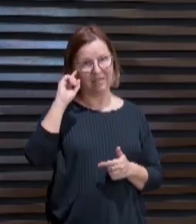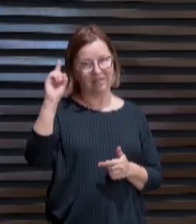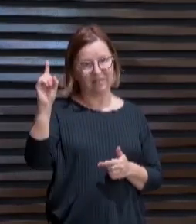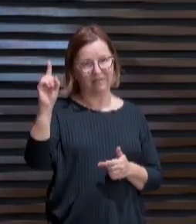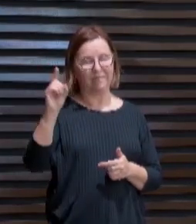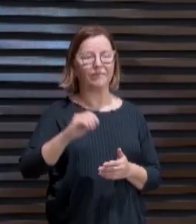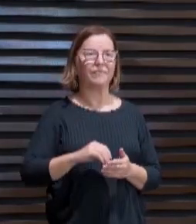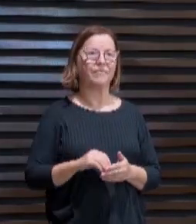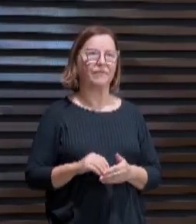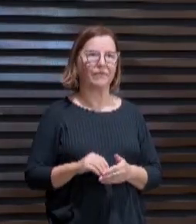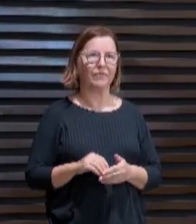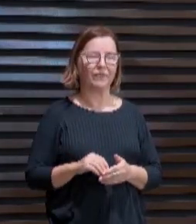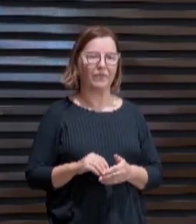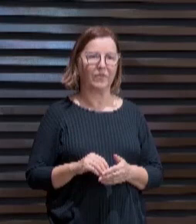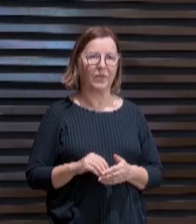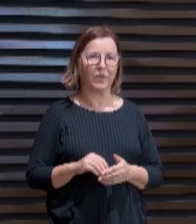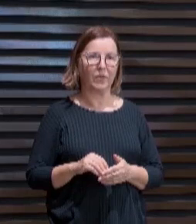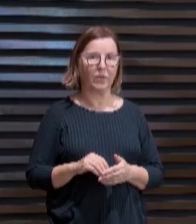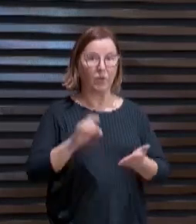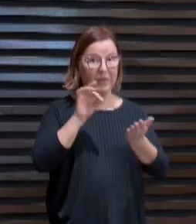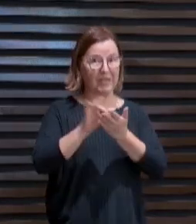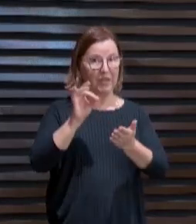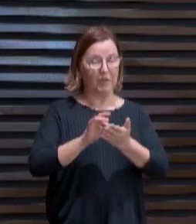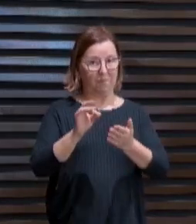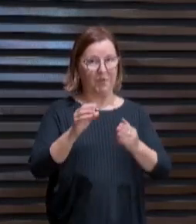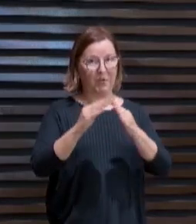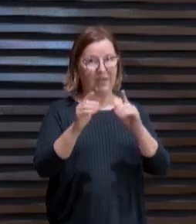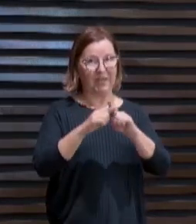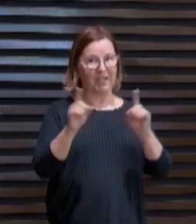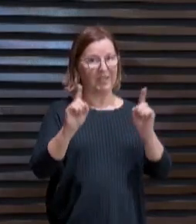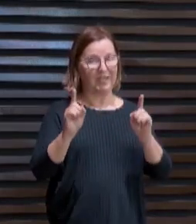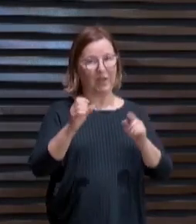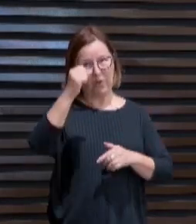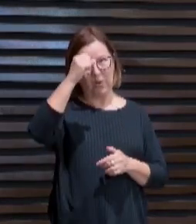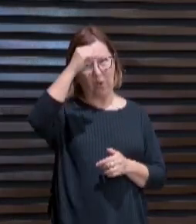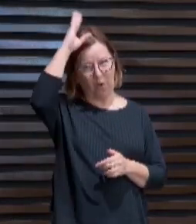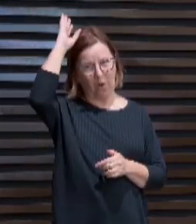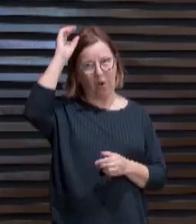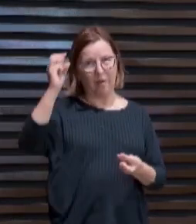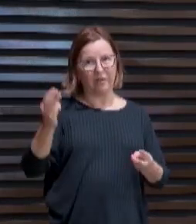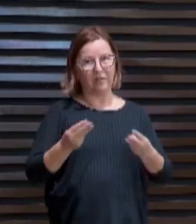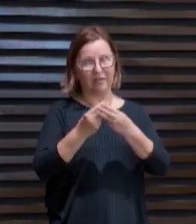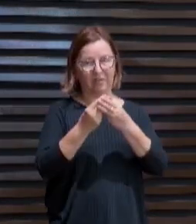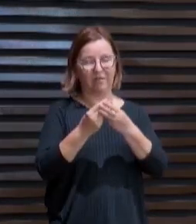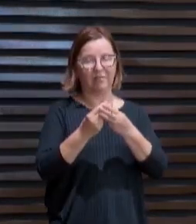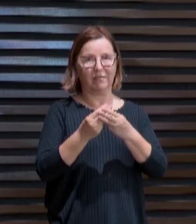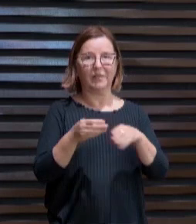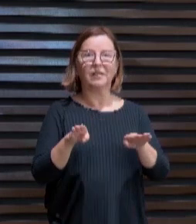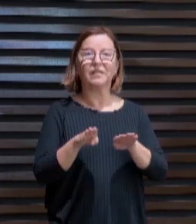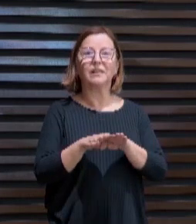10. Veja que os inimigos da igreja não eram apenas Roma e os judeus. Por trás de toda a oposição aos irmãos em